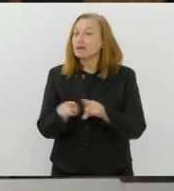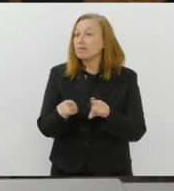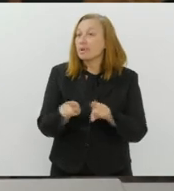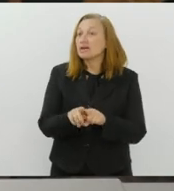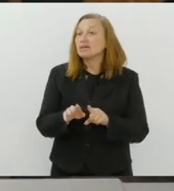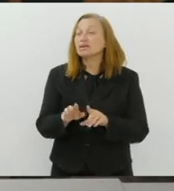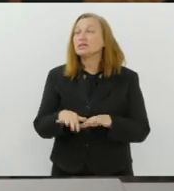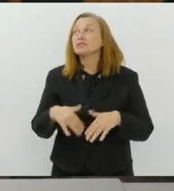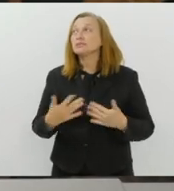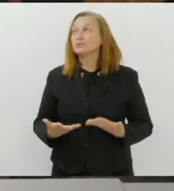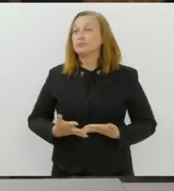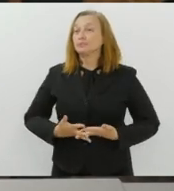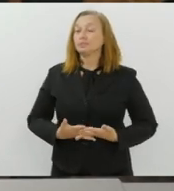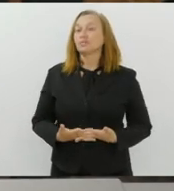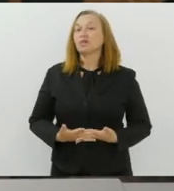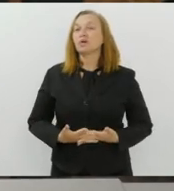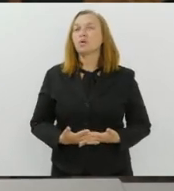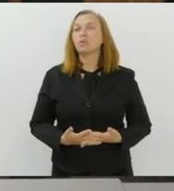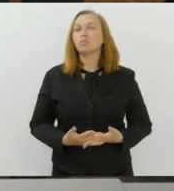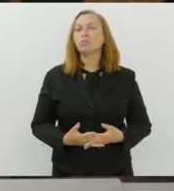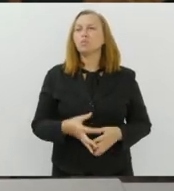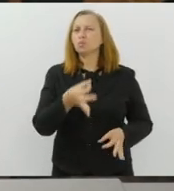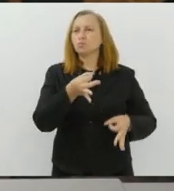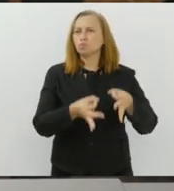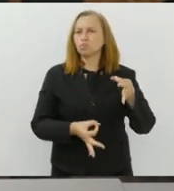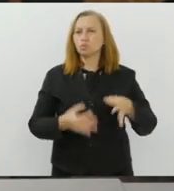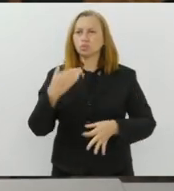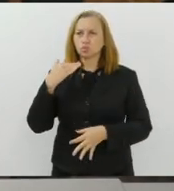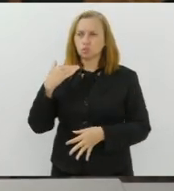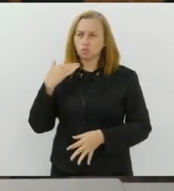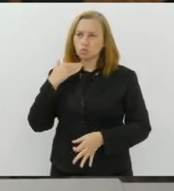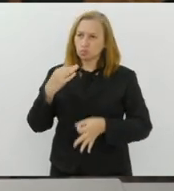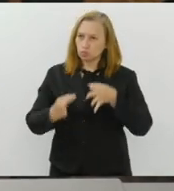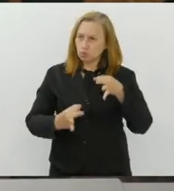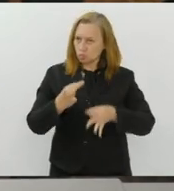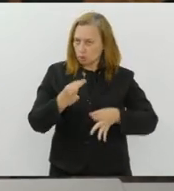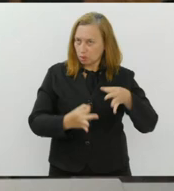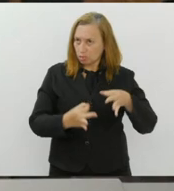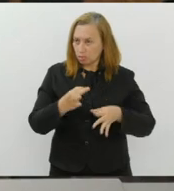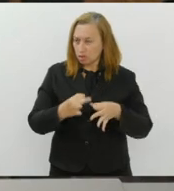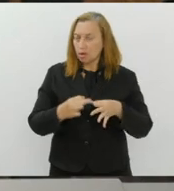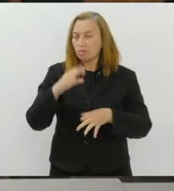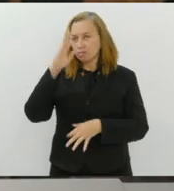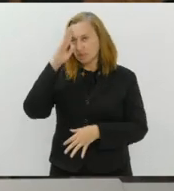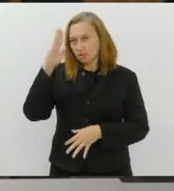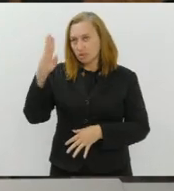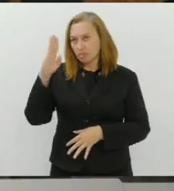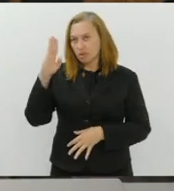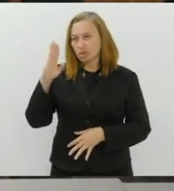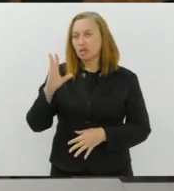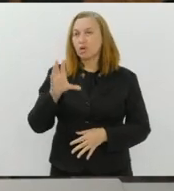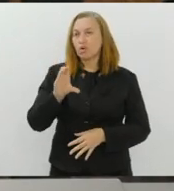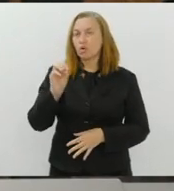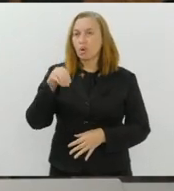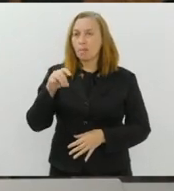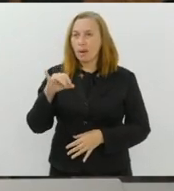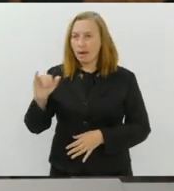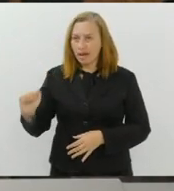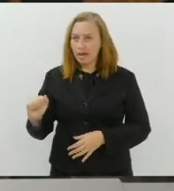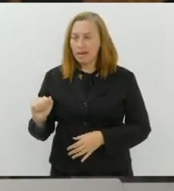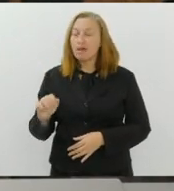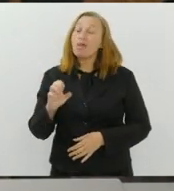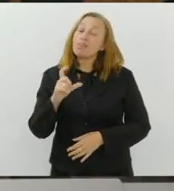Enfim, então, o Judiciário, e principalmente através da Comai,